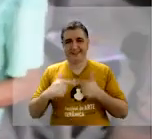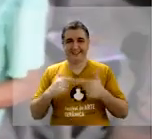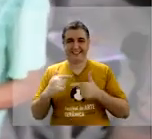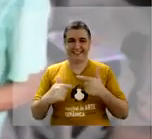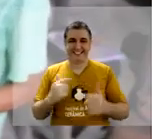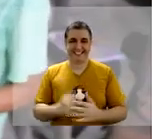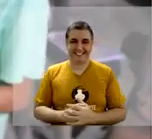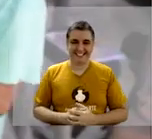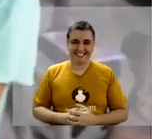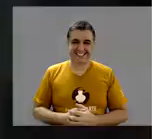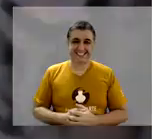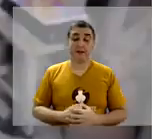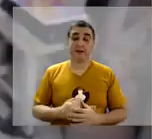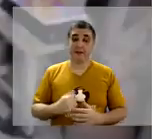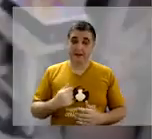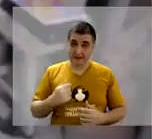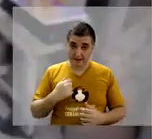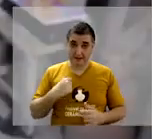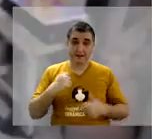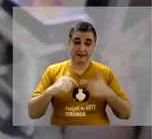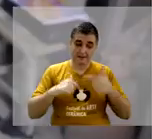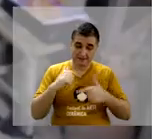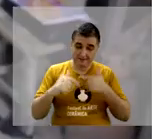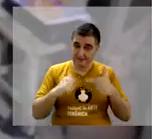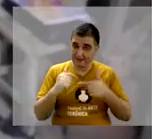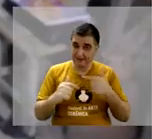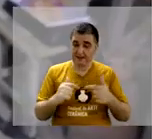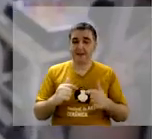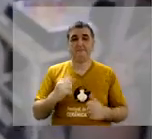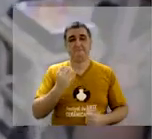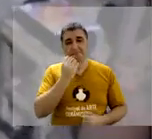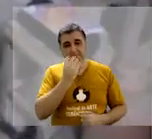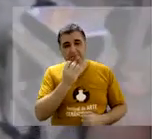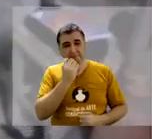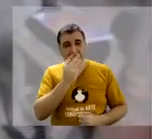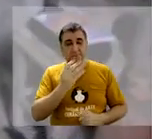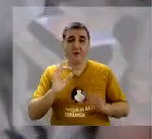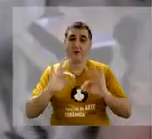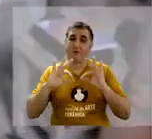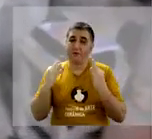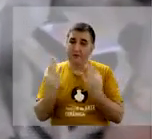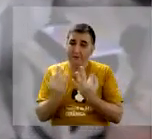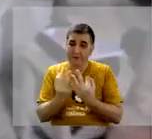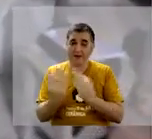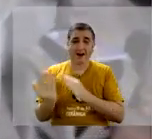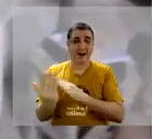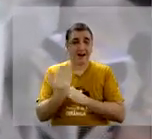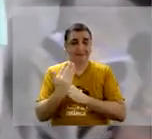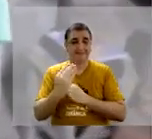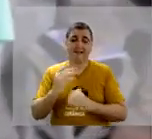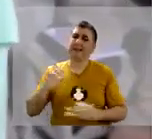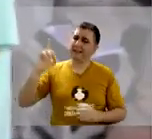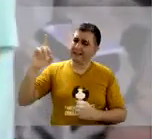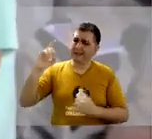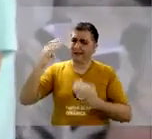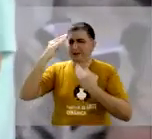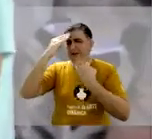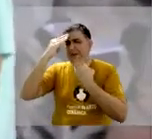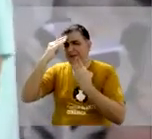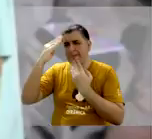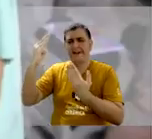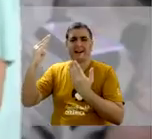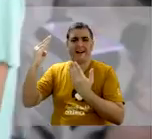faço mais porque eu gosto. Vale a pena, assim, pra mim vale a pena eu ter trabalhado aqui com a